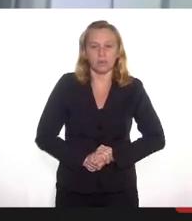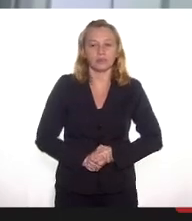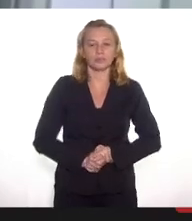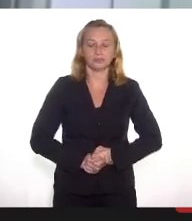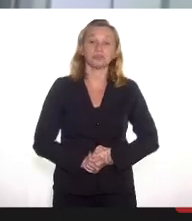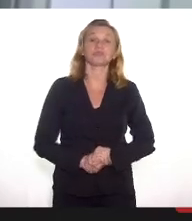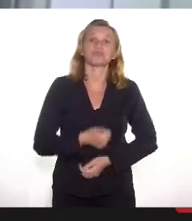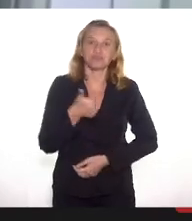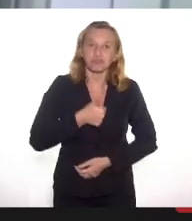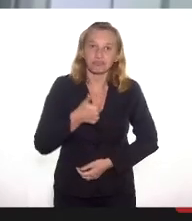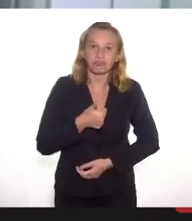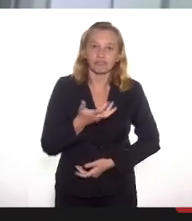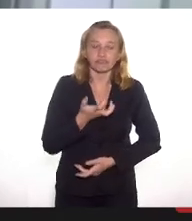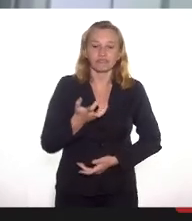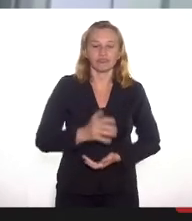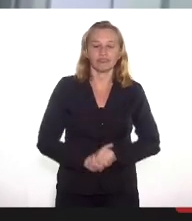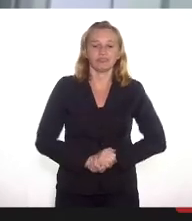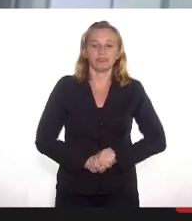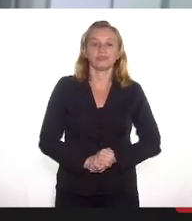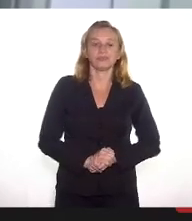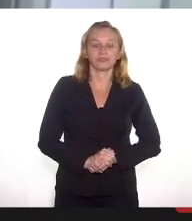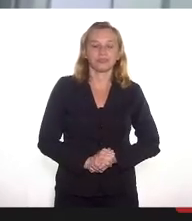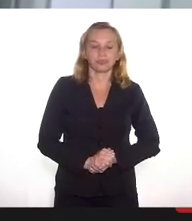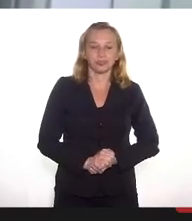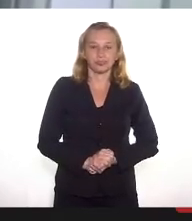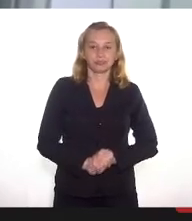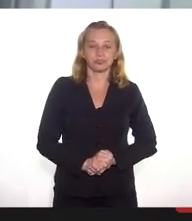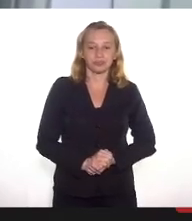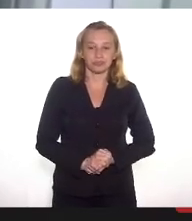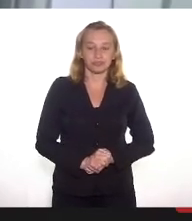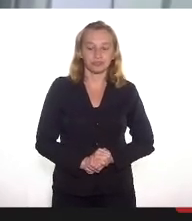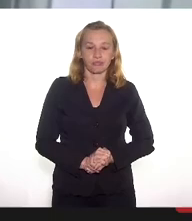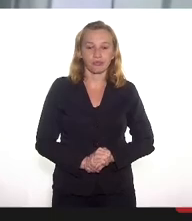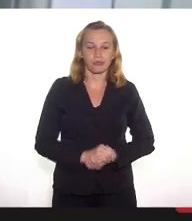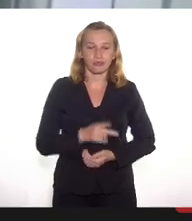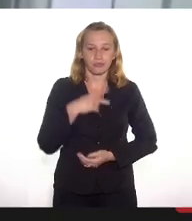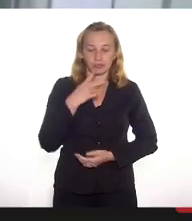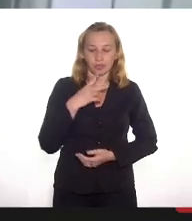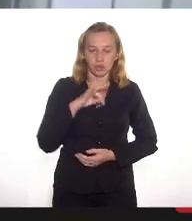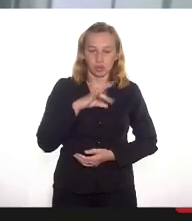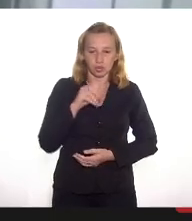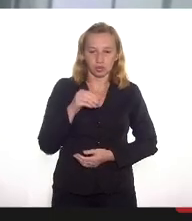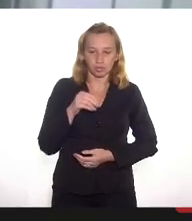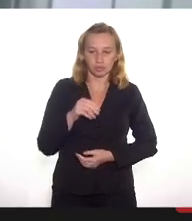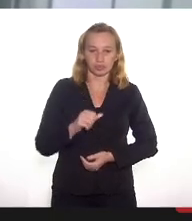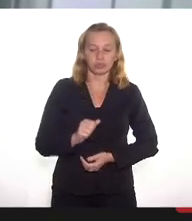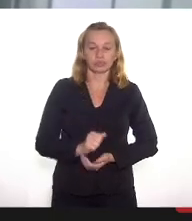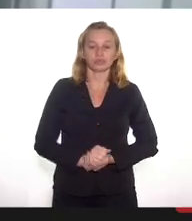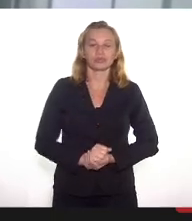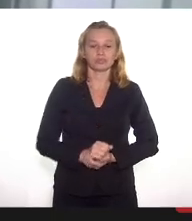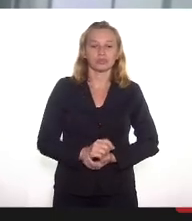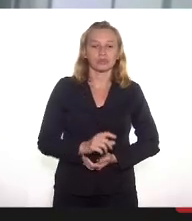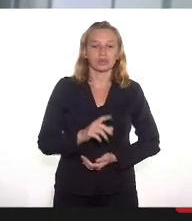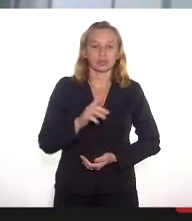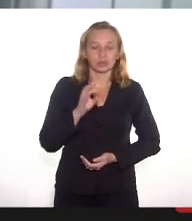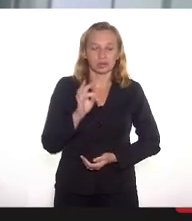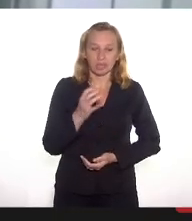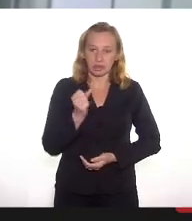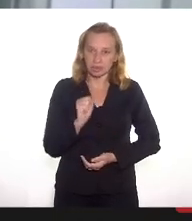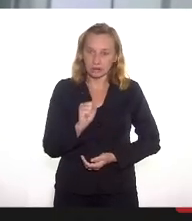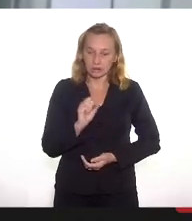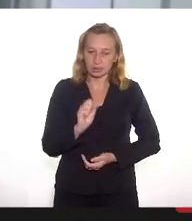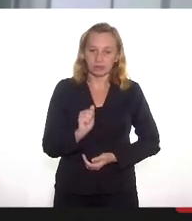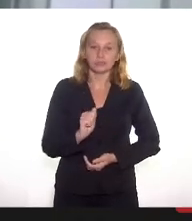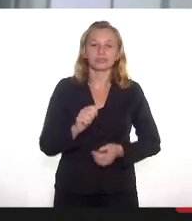primeiro ressaltar as intervenções que foram feitas aqui e sobretudo da defensora Taísa Guerreiro